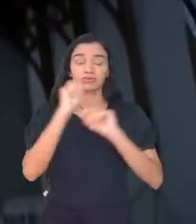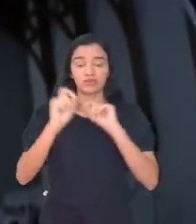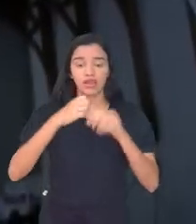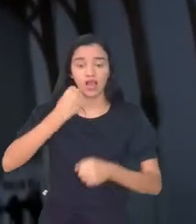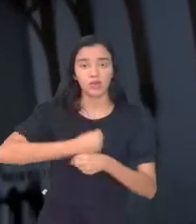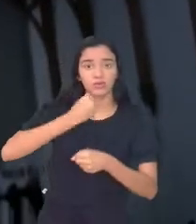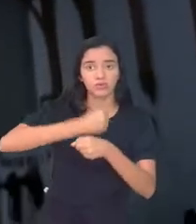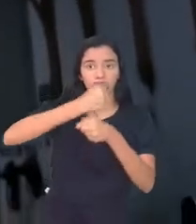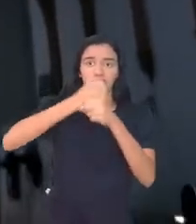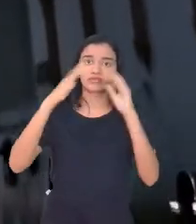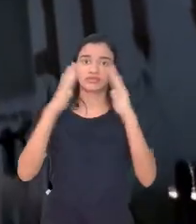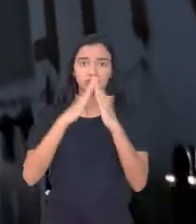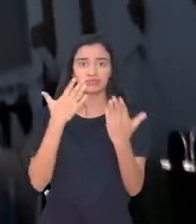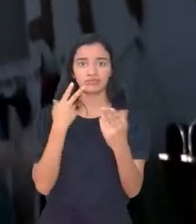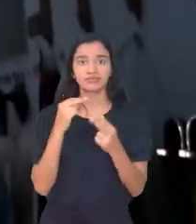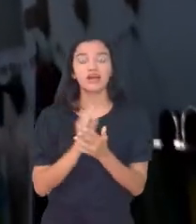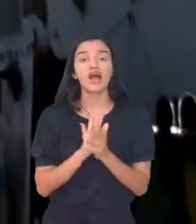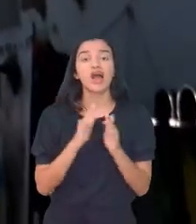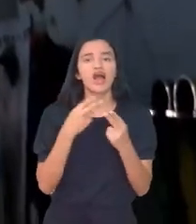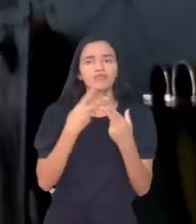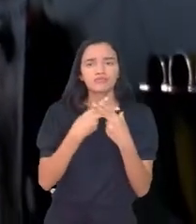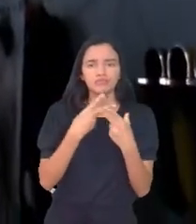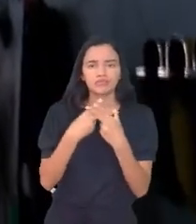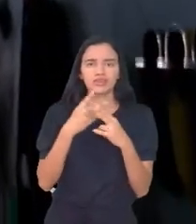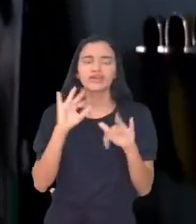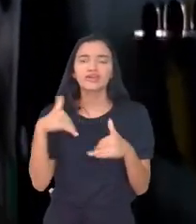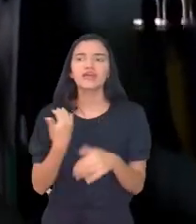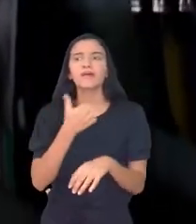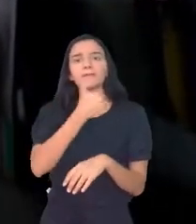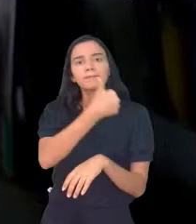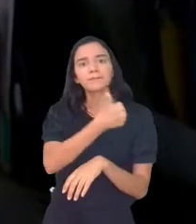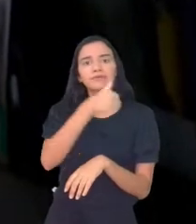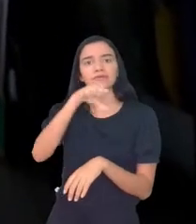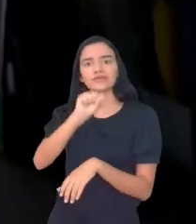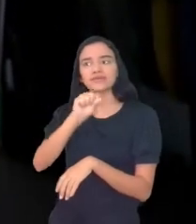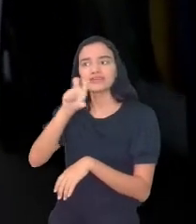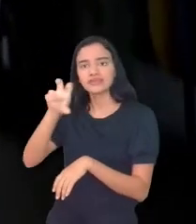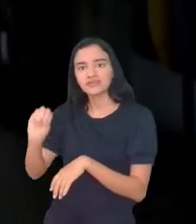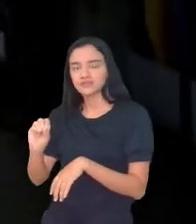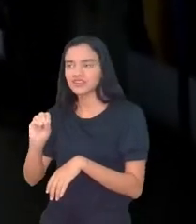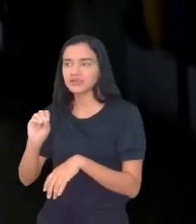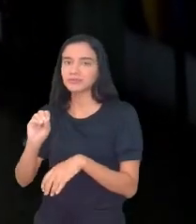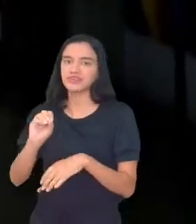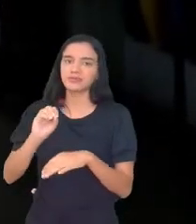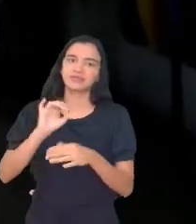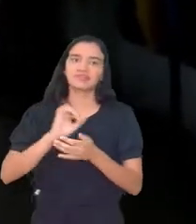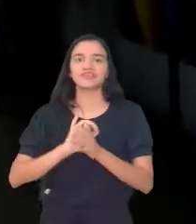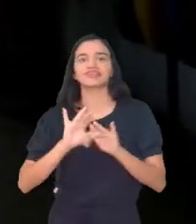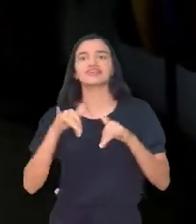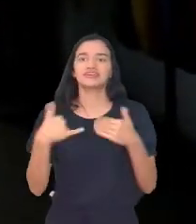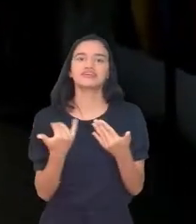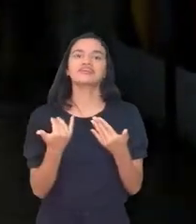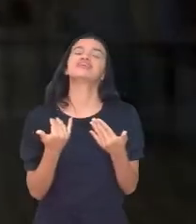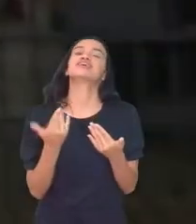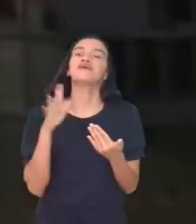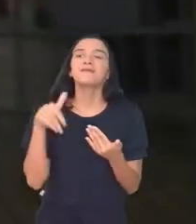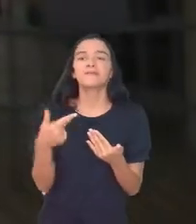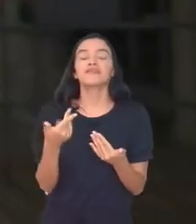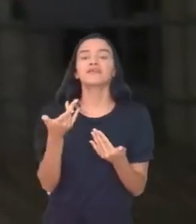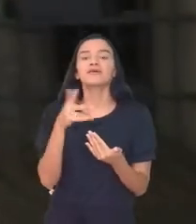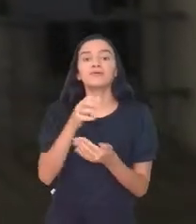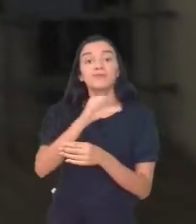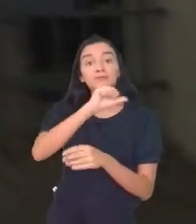de Detenção em Recife. Em 1850, iniciaram as construções e